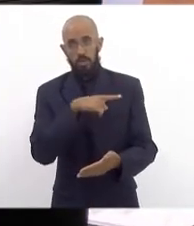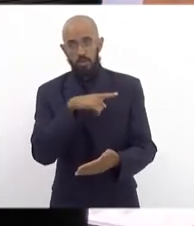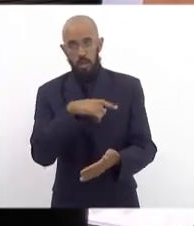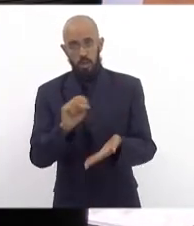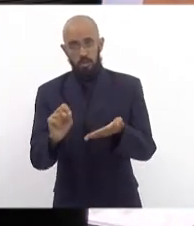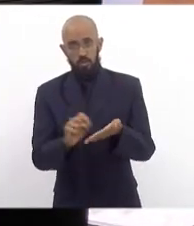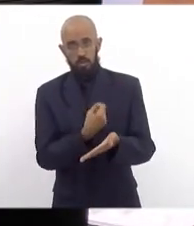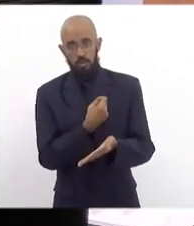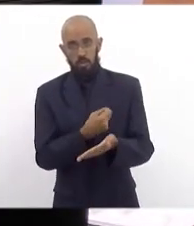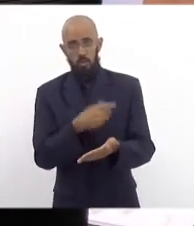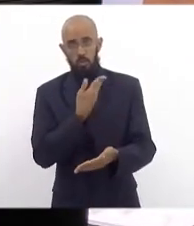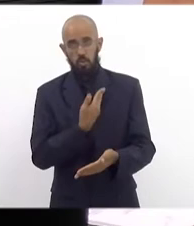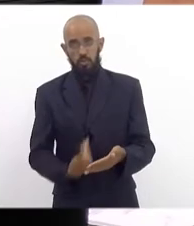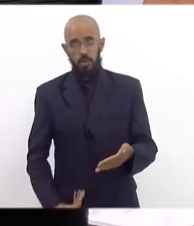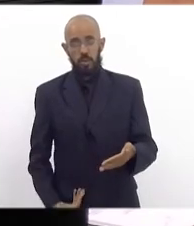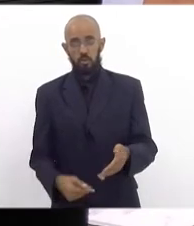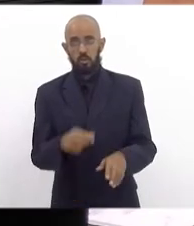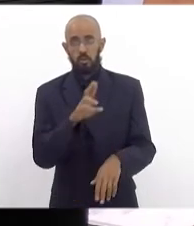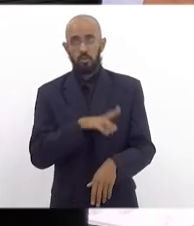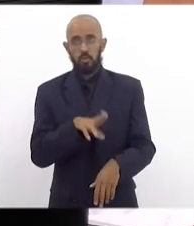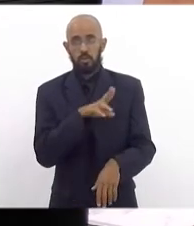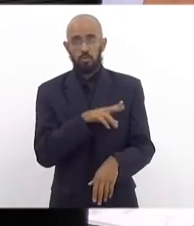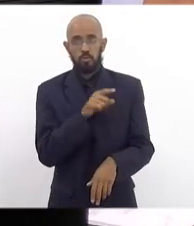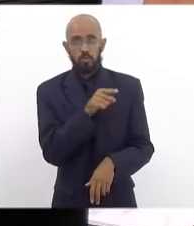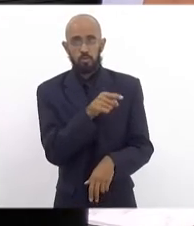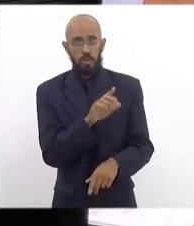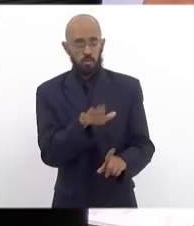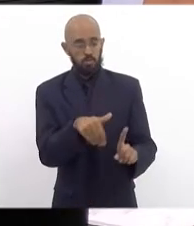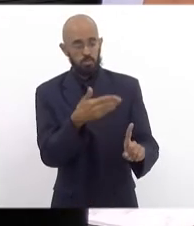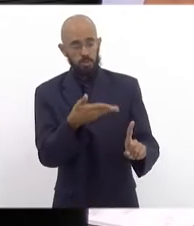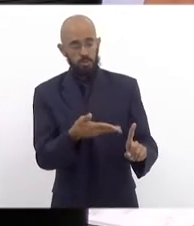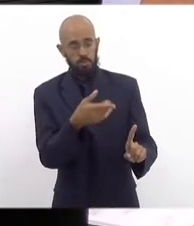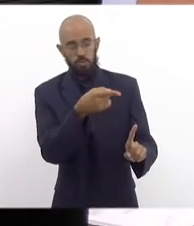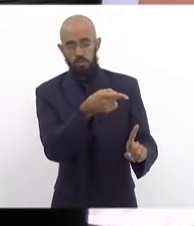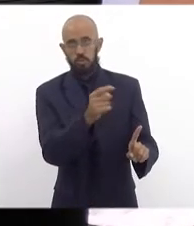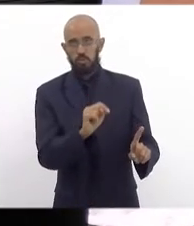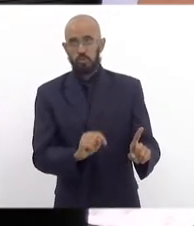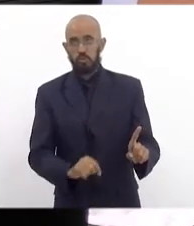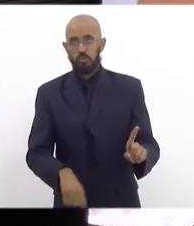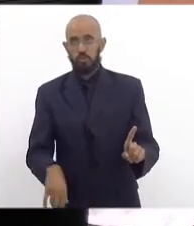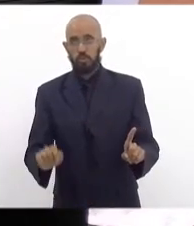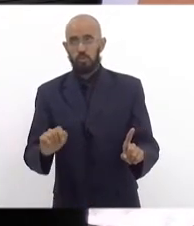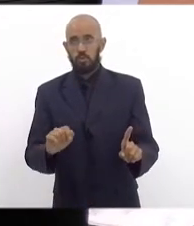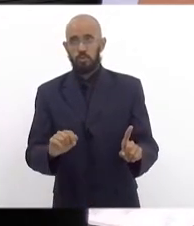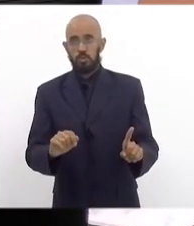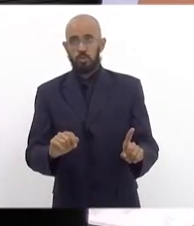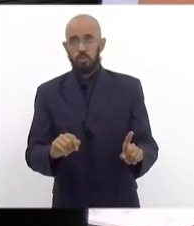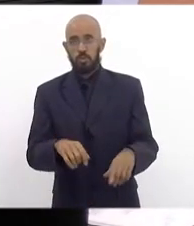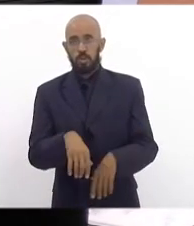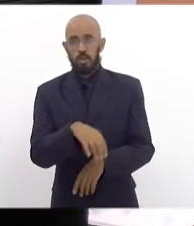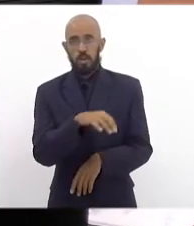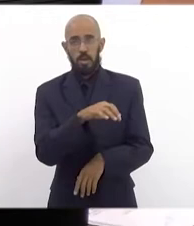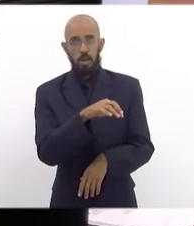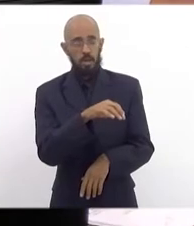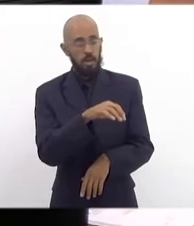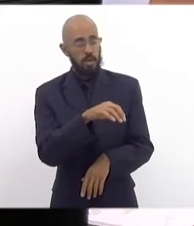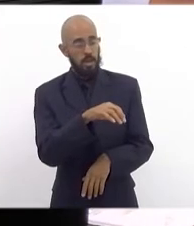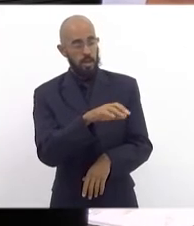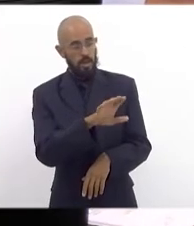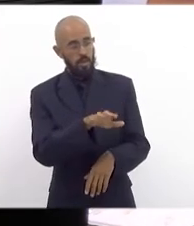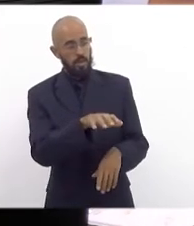governador e usando o prestígio dessa entidade sua representa Fecomércio